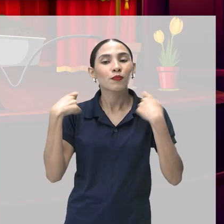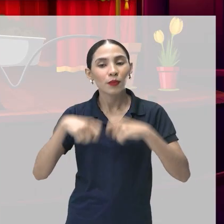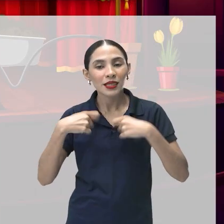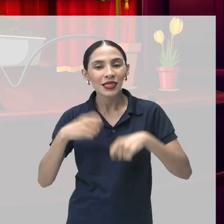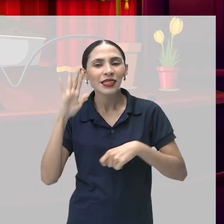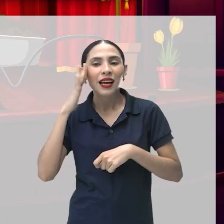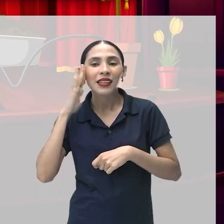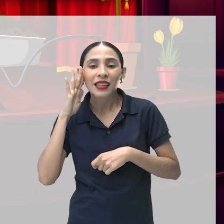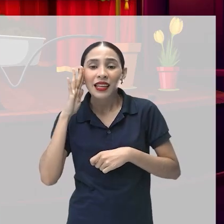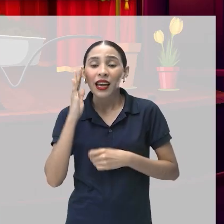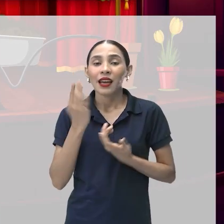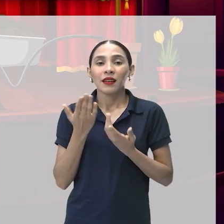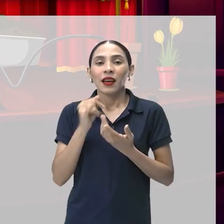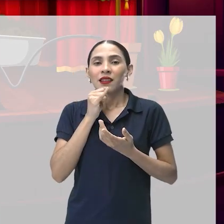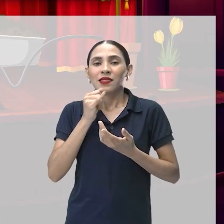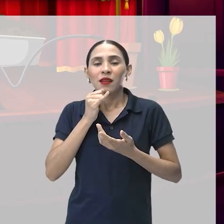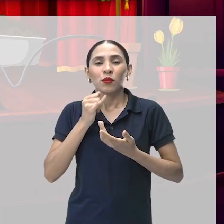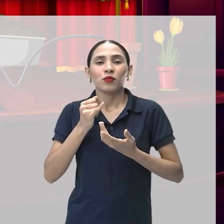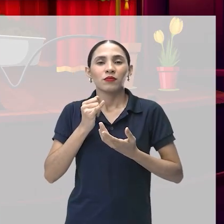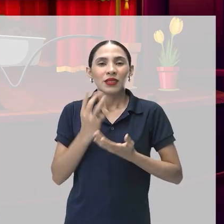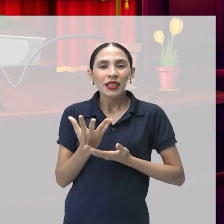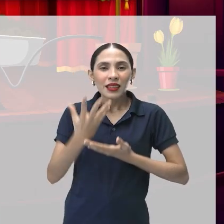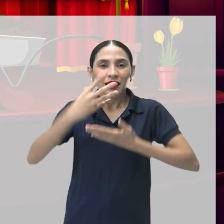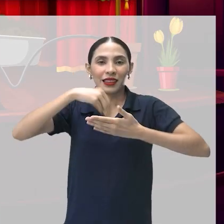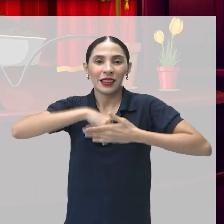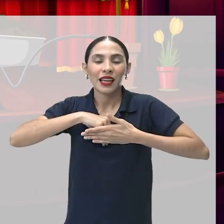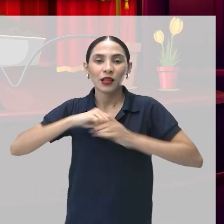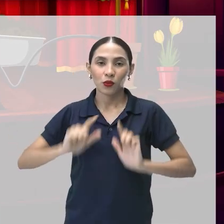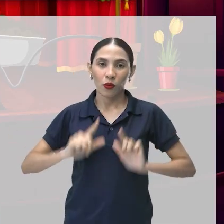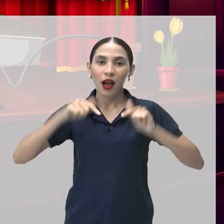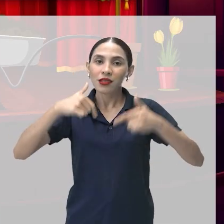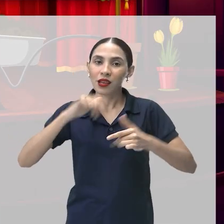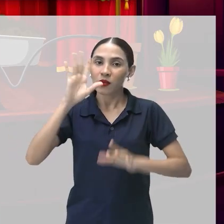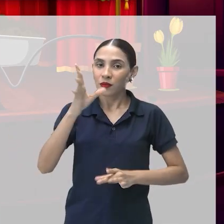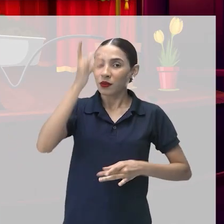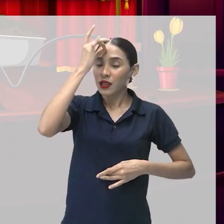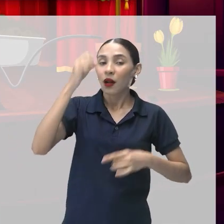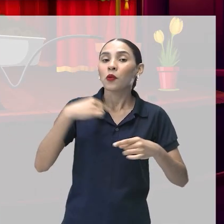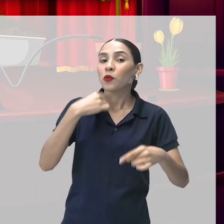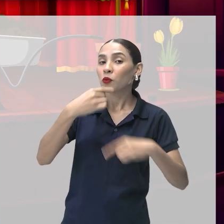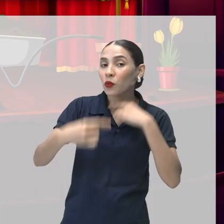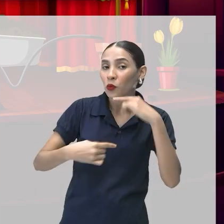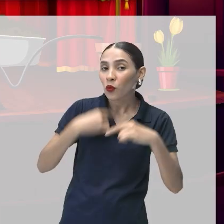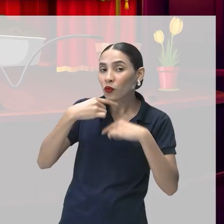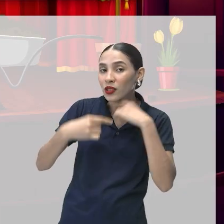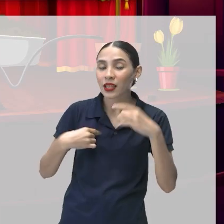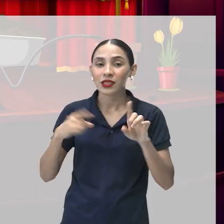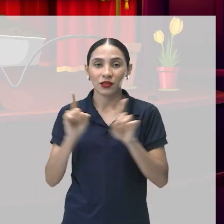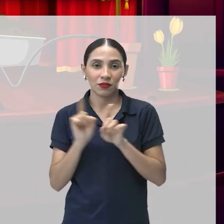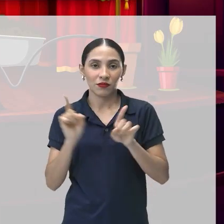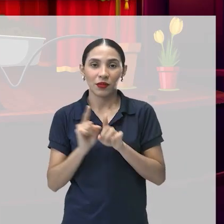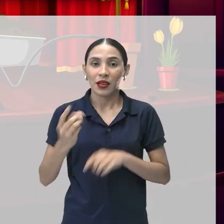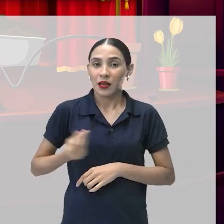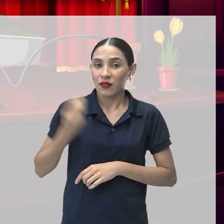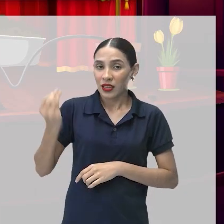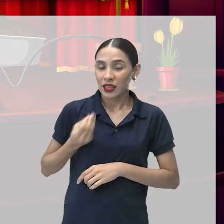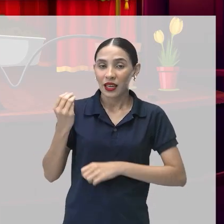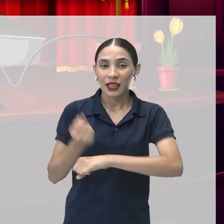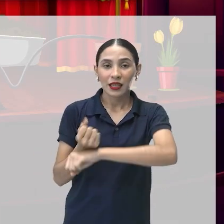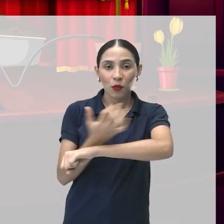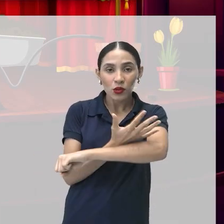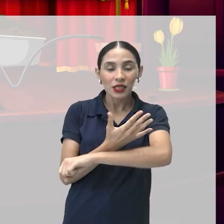entender profundamente o personagem para transmitir suas dúvidas existenciais e emoções